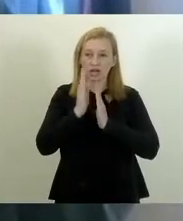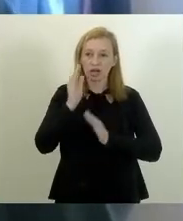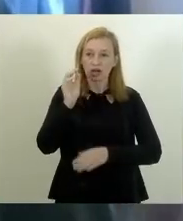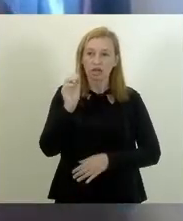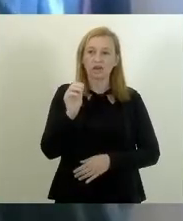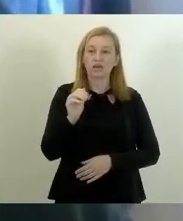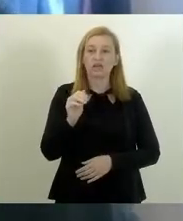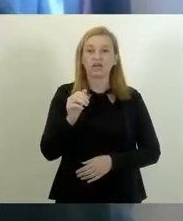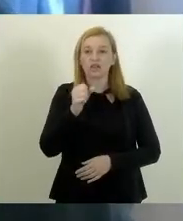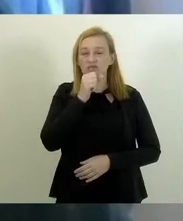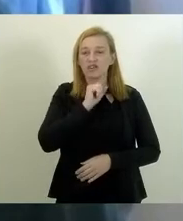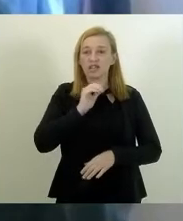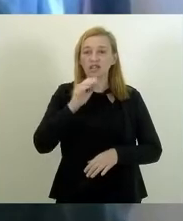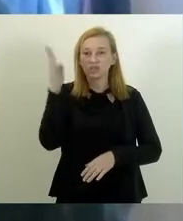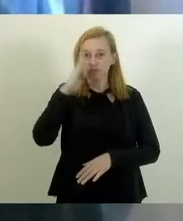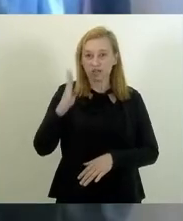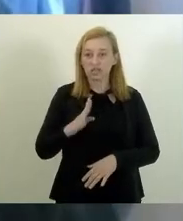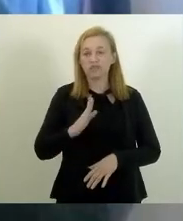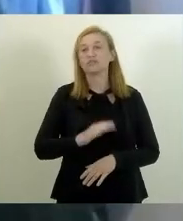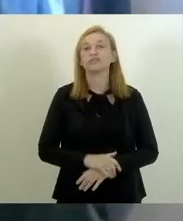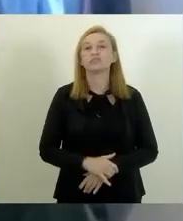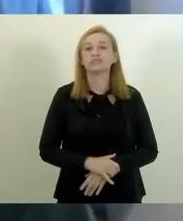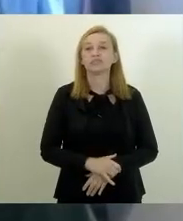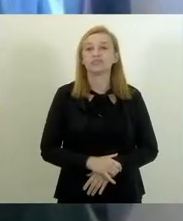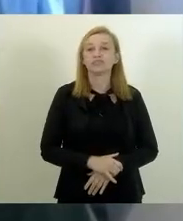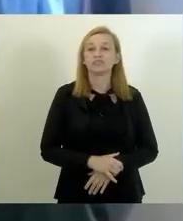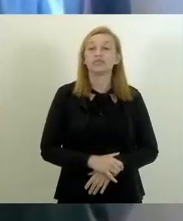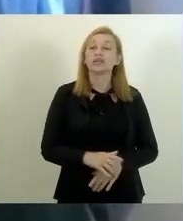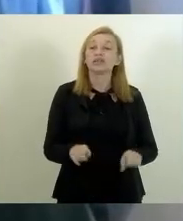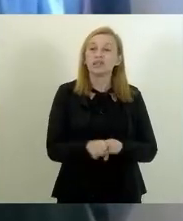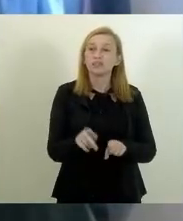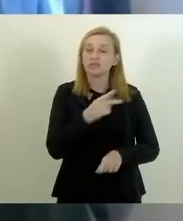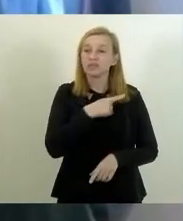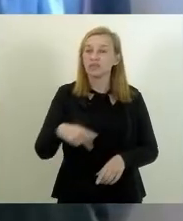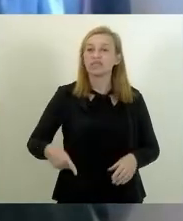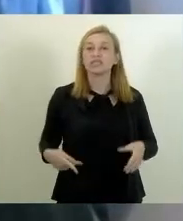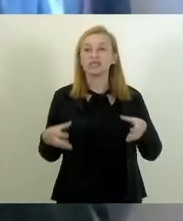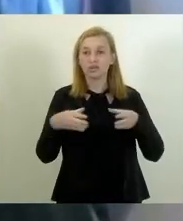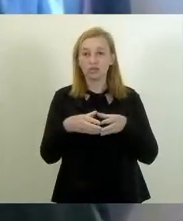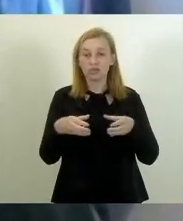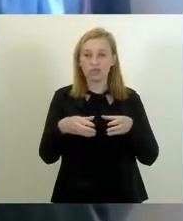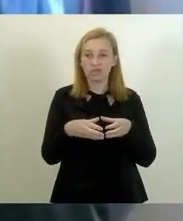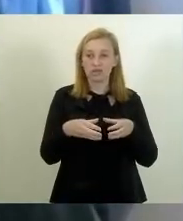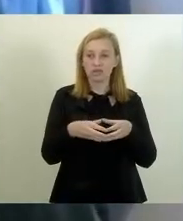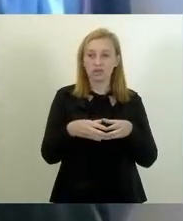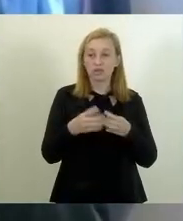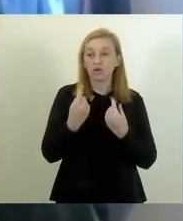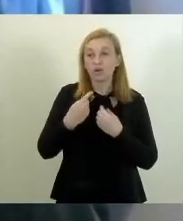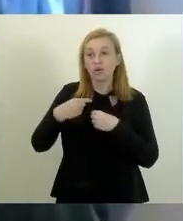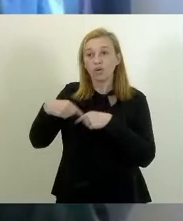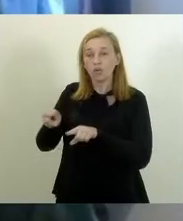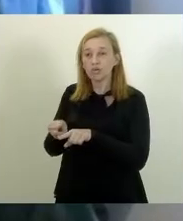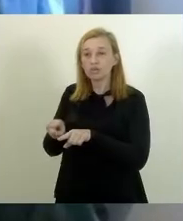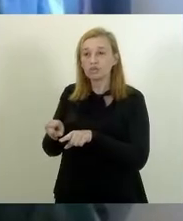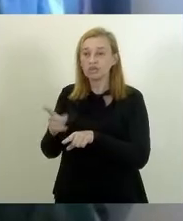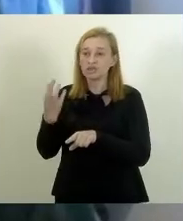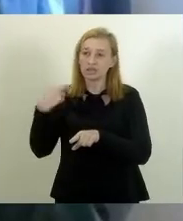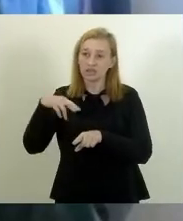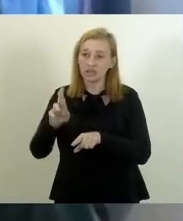Brasil. E falo na qualidade de presidente da Comissão contra a intolerância